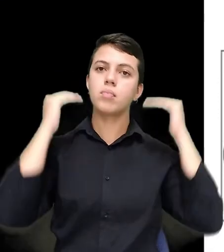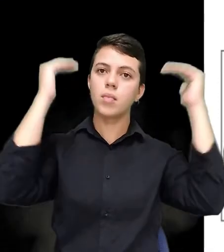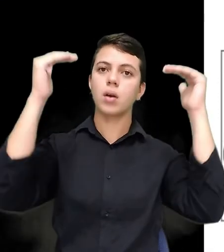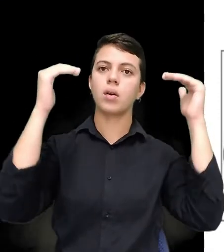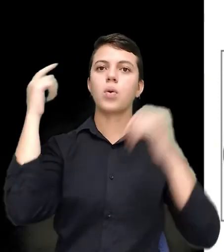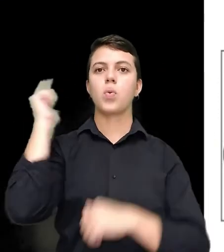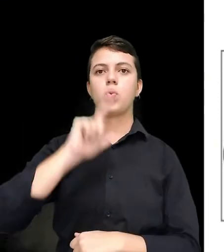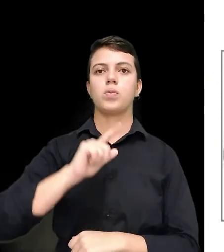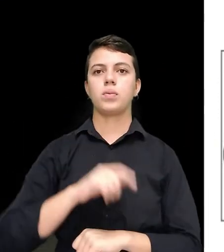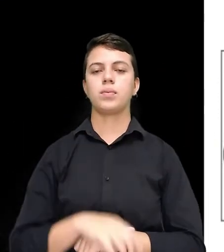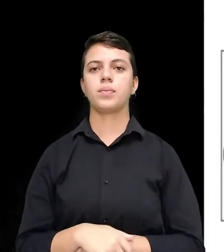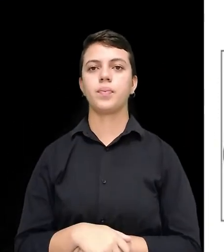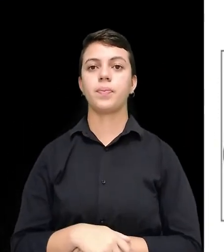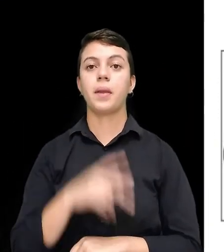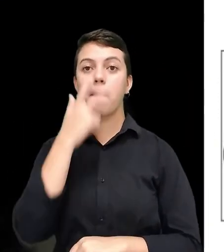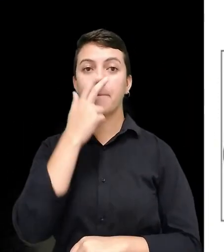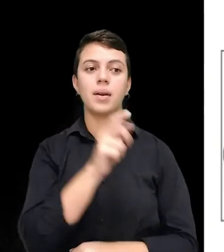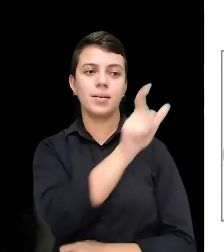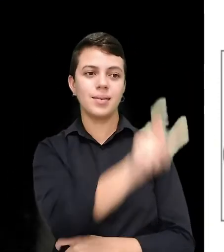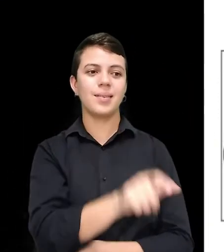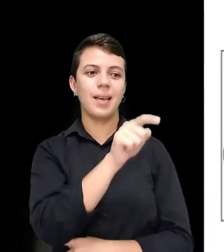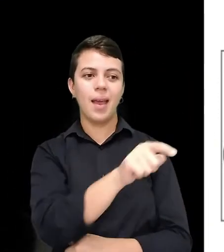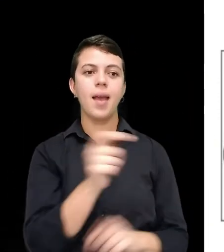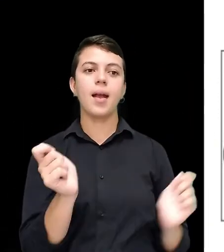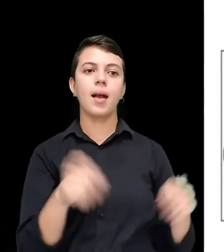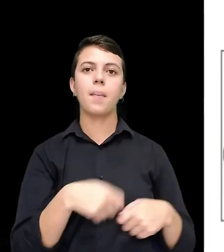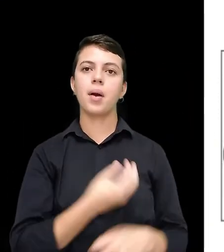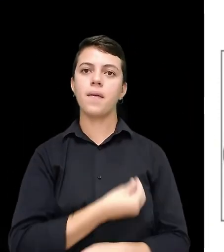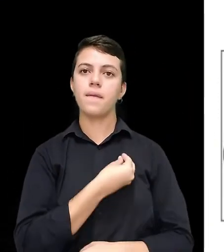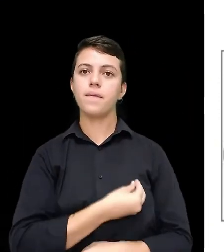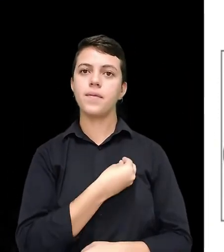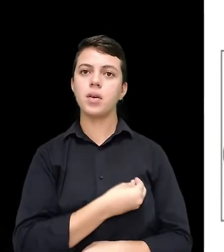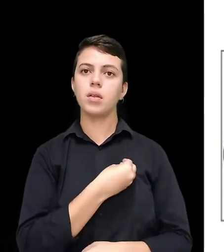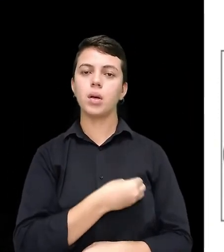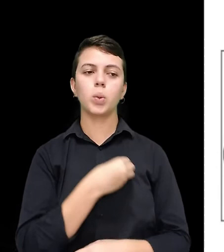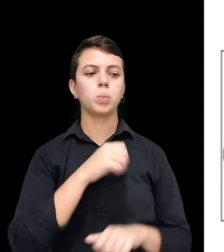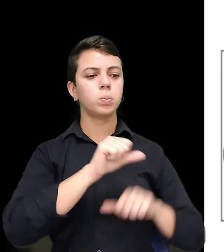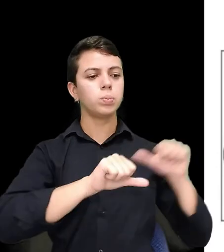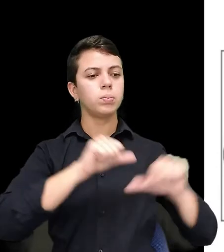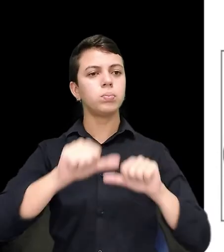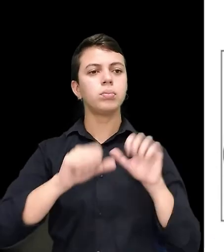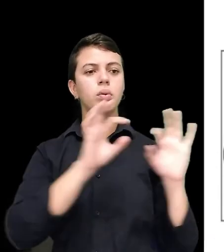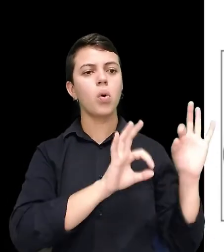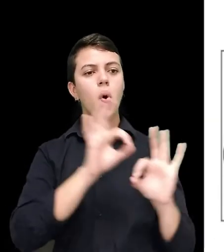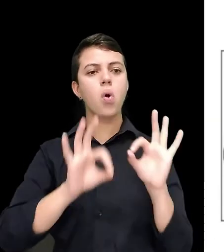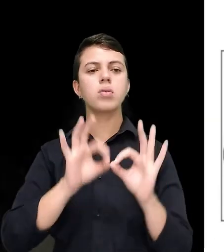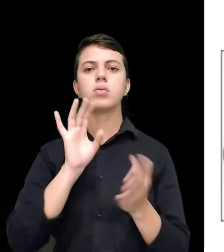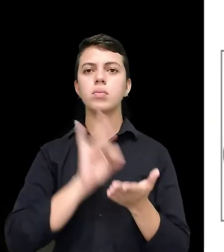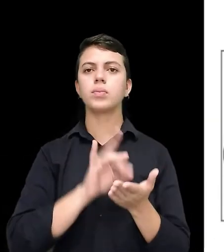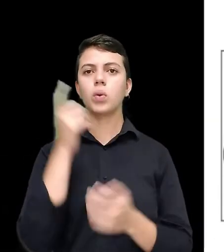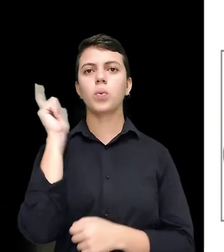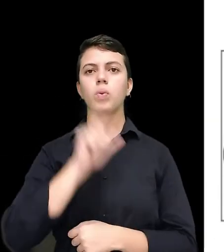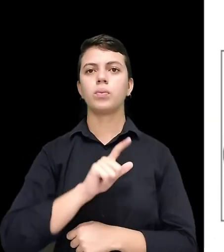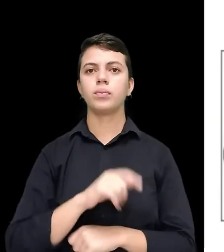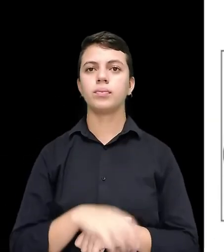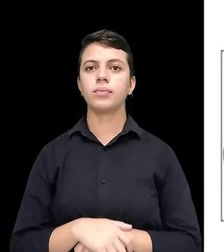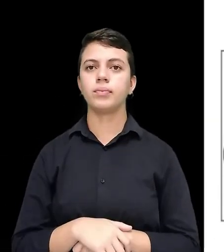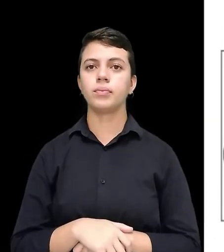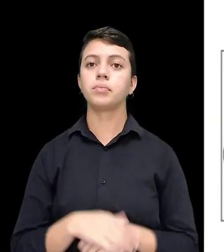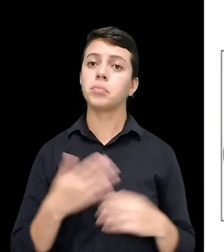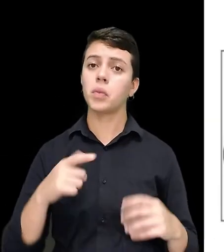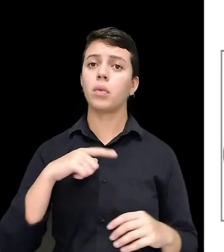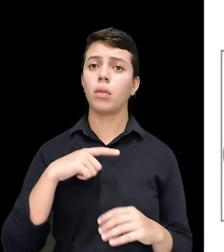transformador aí dessa realidade. Então, é nesse viés que estão aí